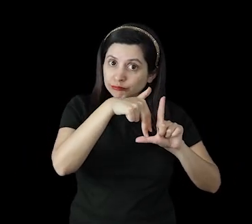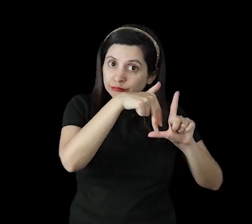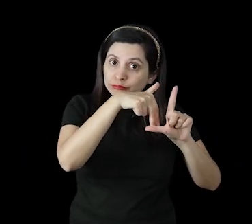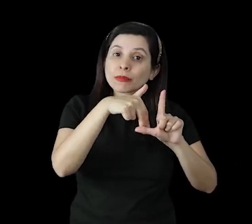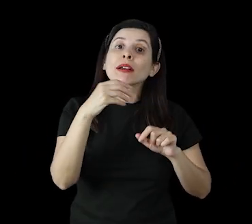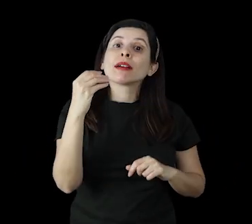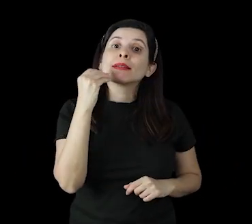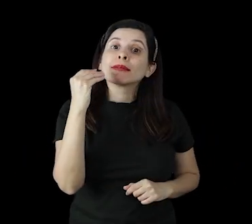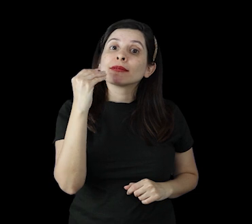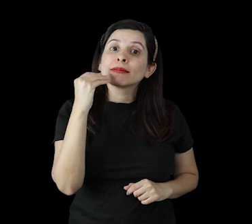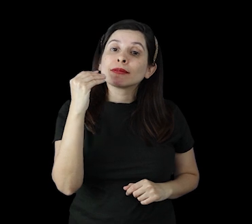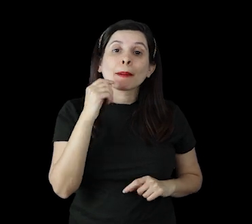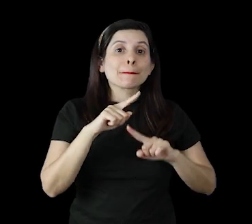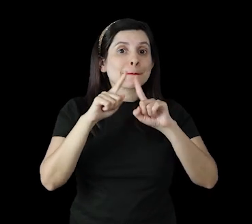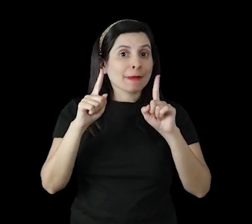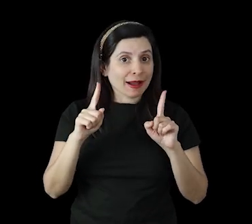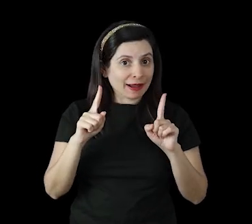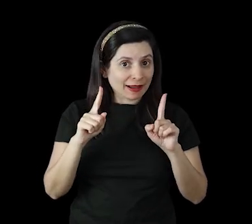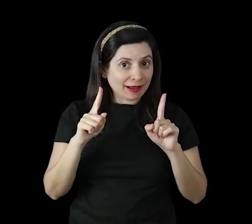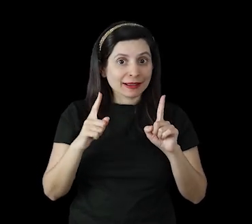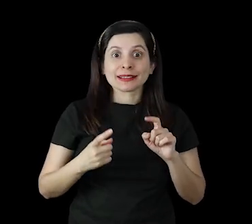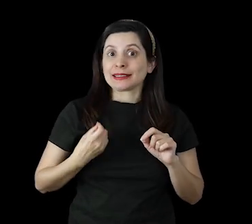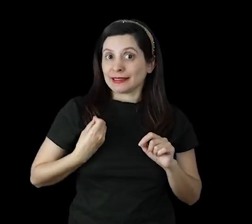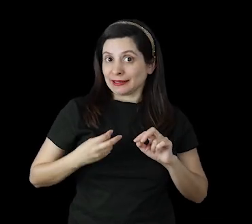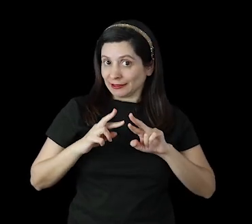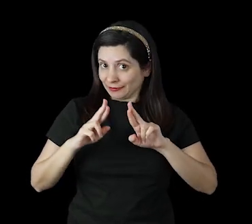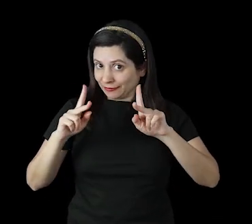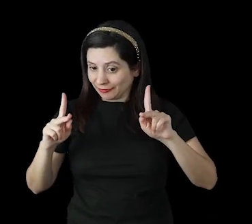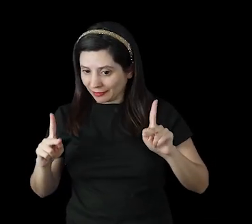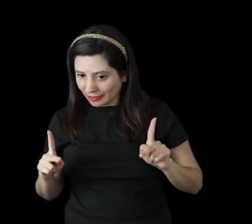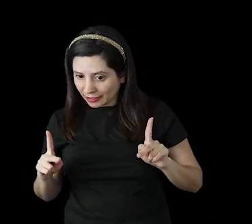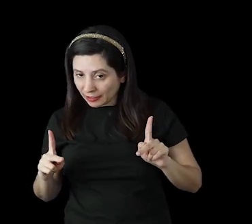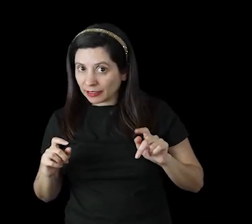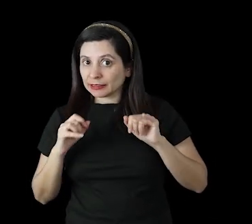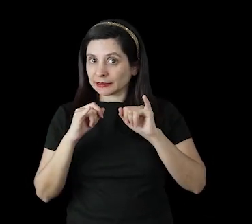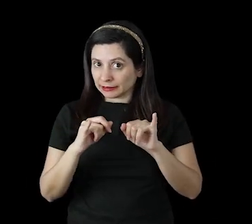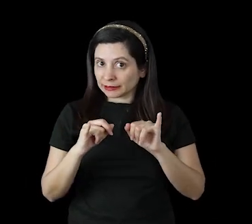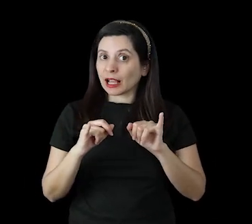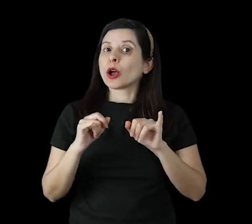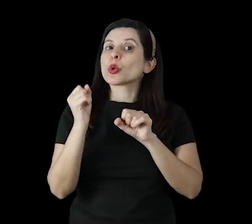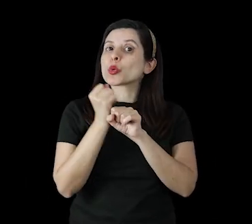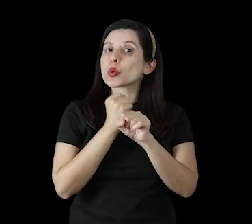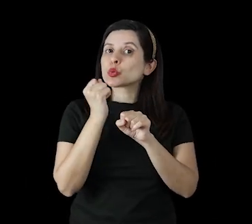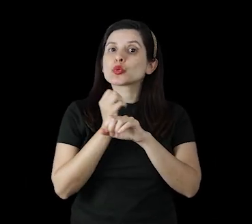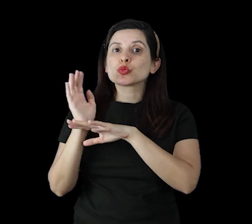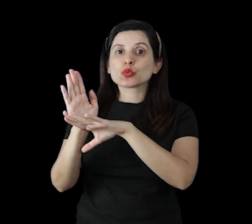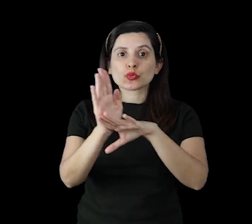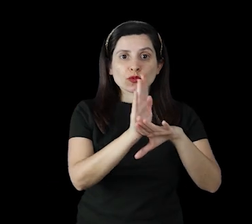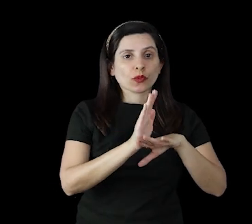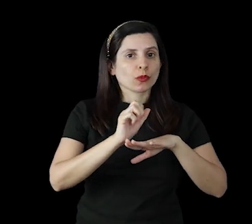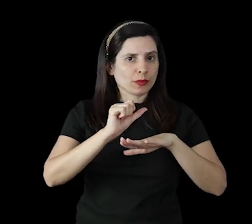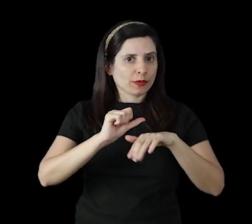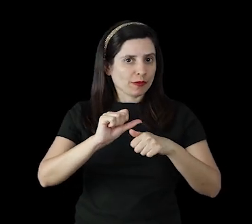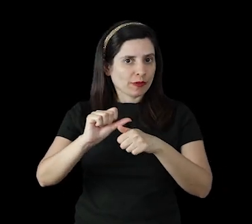falha, inclusive. Mas existe uma diferença entre situação e história quando a gente está realmente construindo um filme, né? E aí